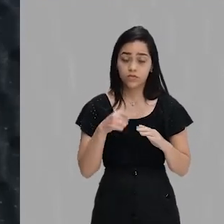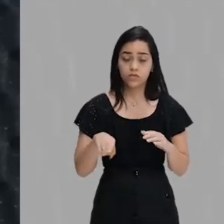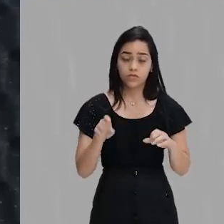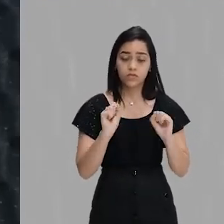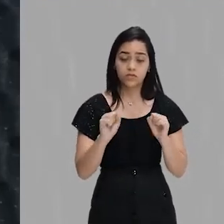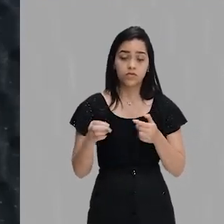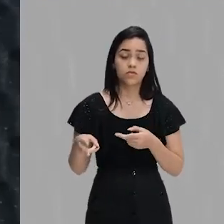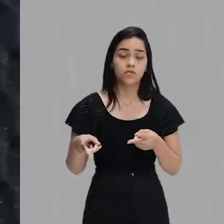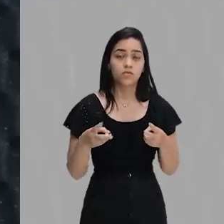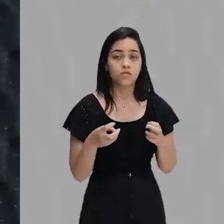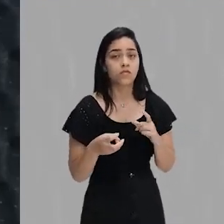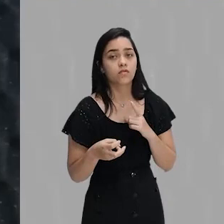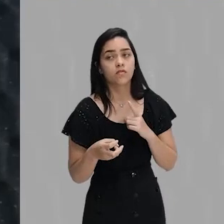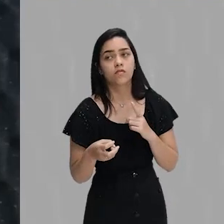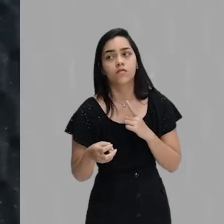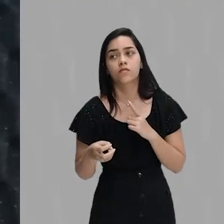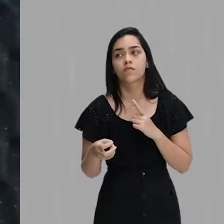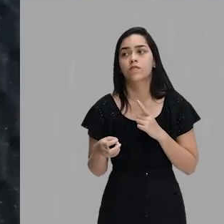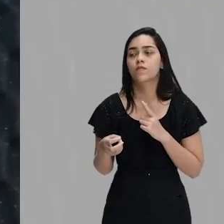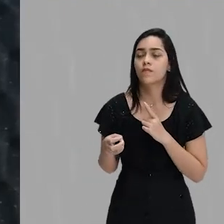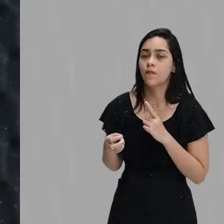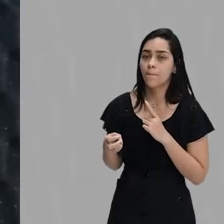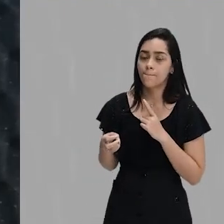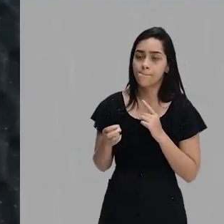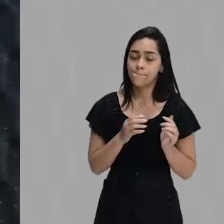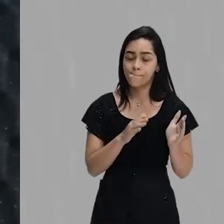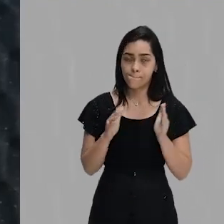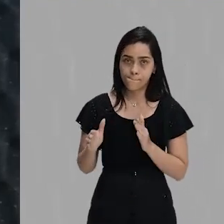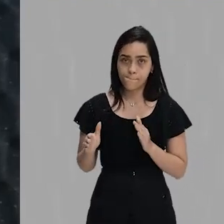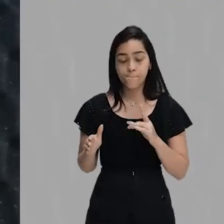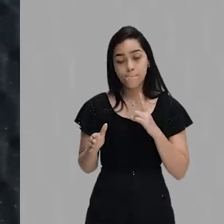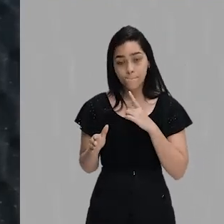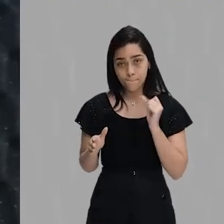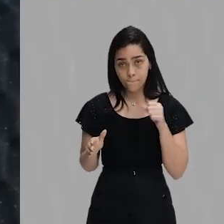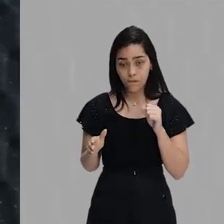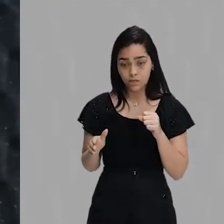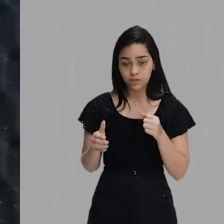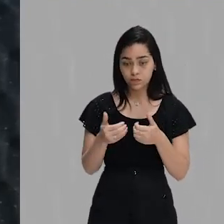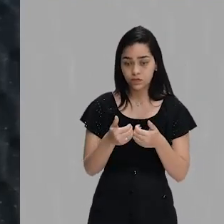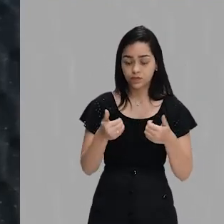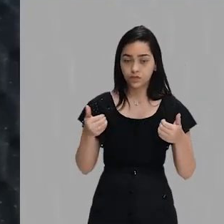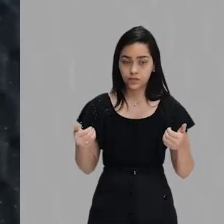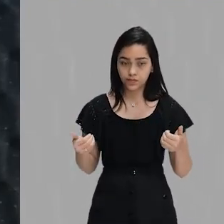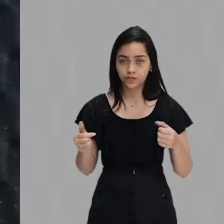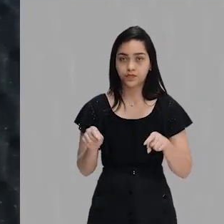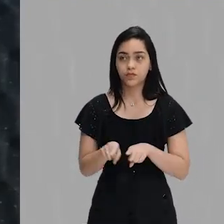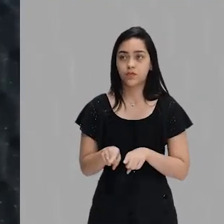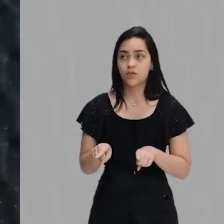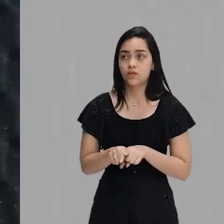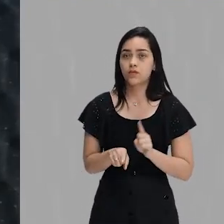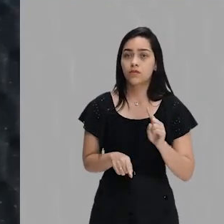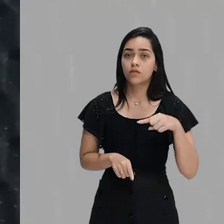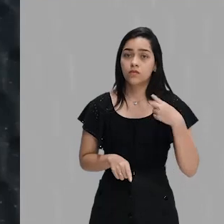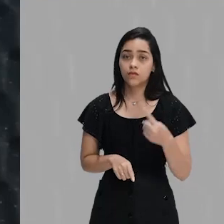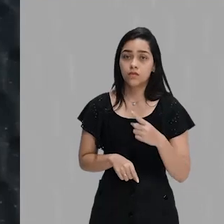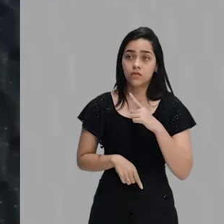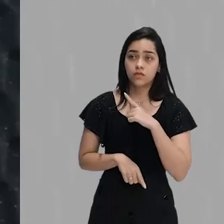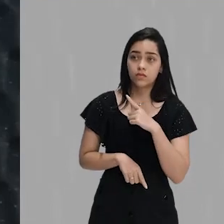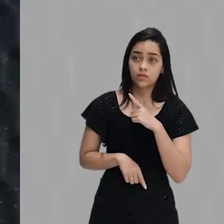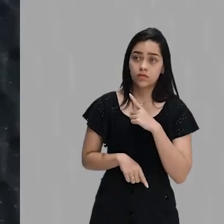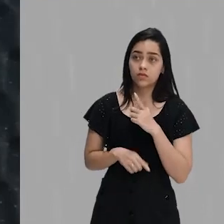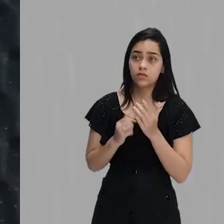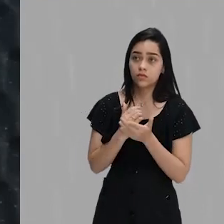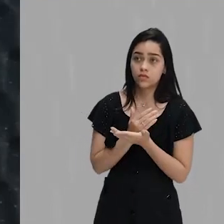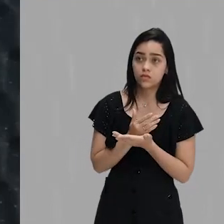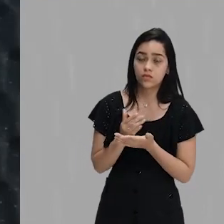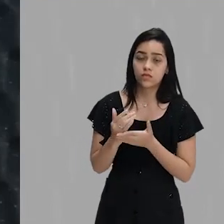podem perceber aqui, ó, aqui nós temos o período em que a célula sofre divisão, aí ela, depois que ela sofre divisão, ela